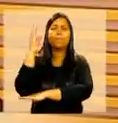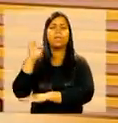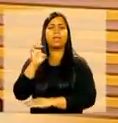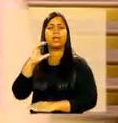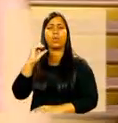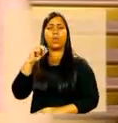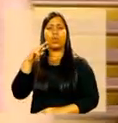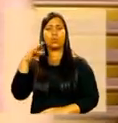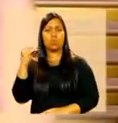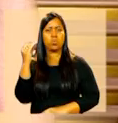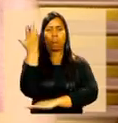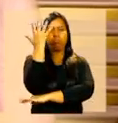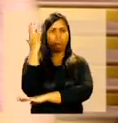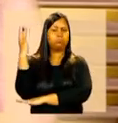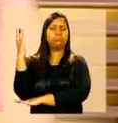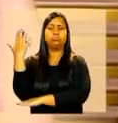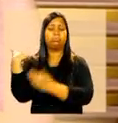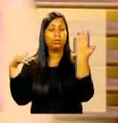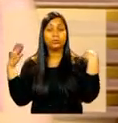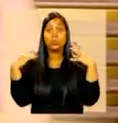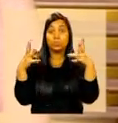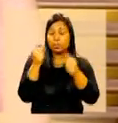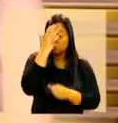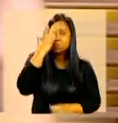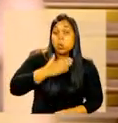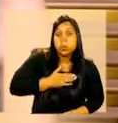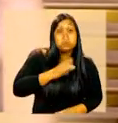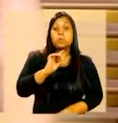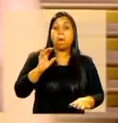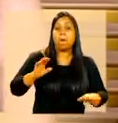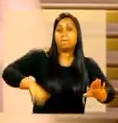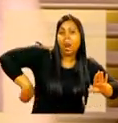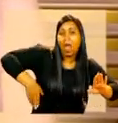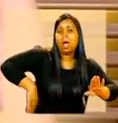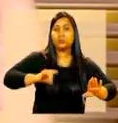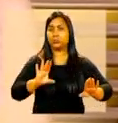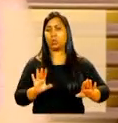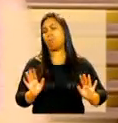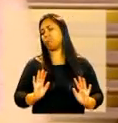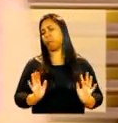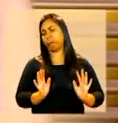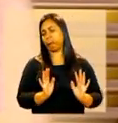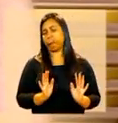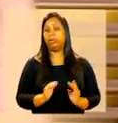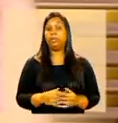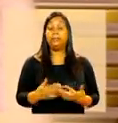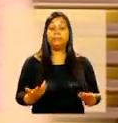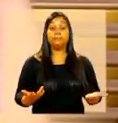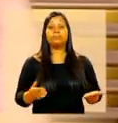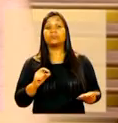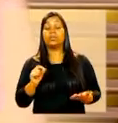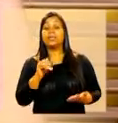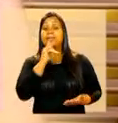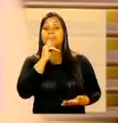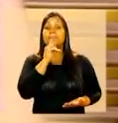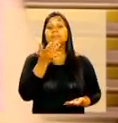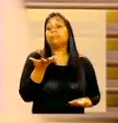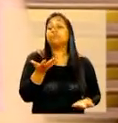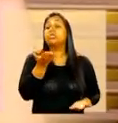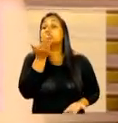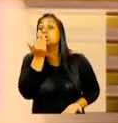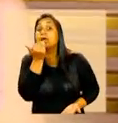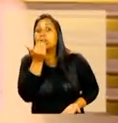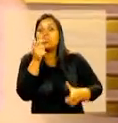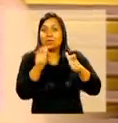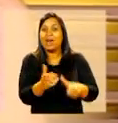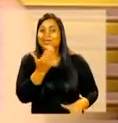passeio ecológico, né? Porque assim, nem todo mundo gosta só de praia, né? Eu falo assim que a parte gastronômica